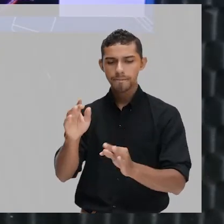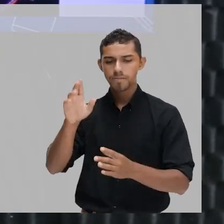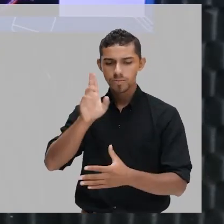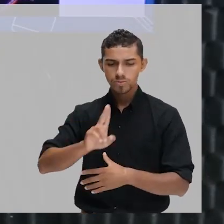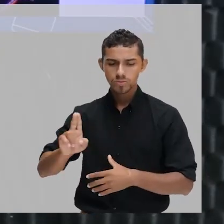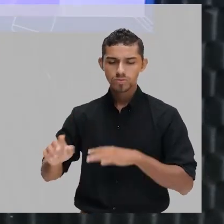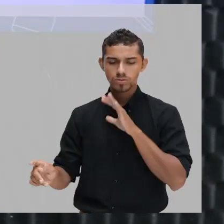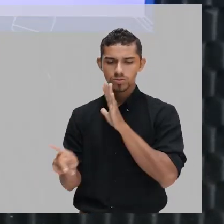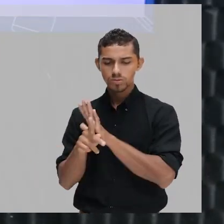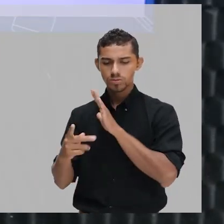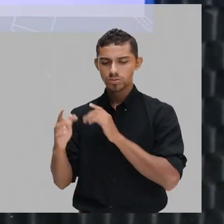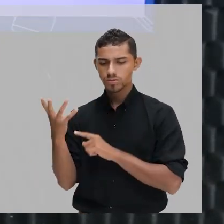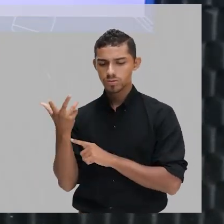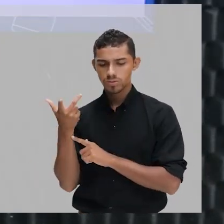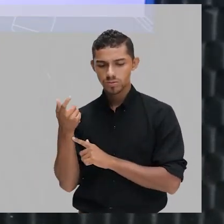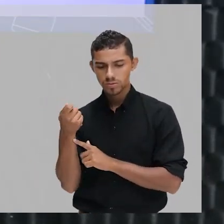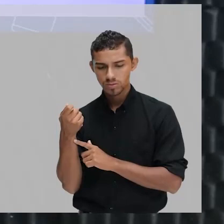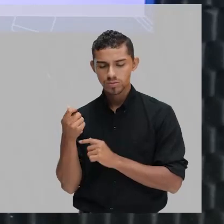produção artesanal.